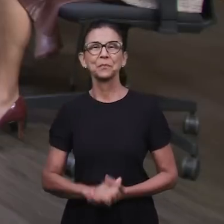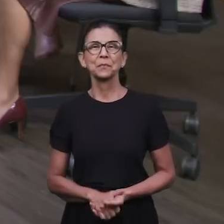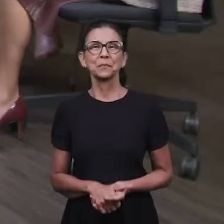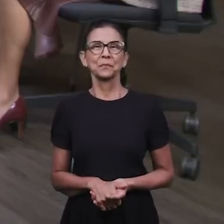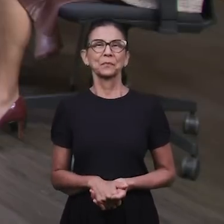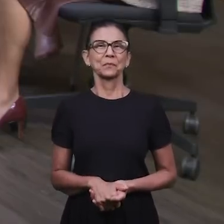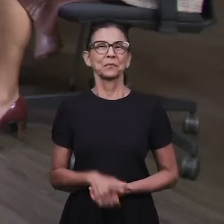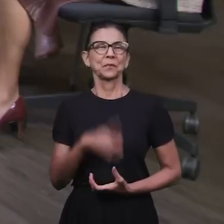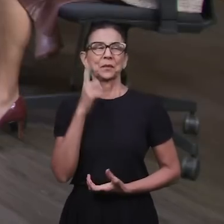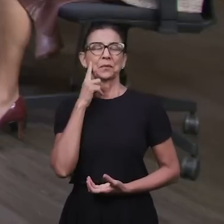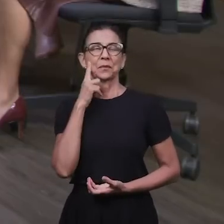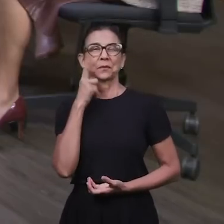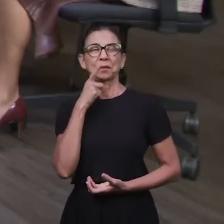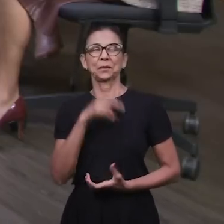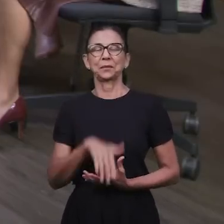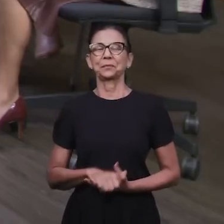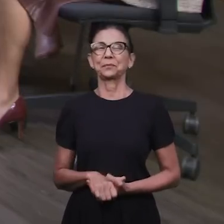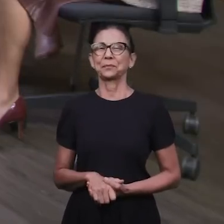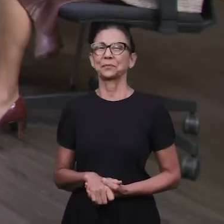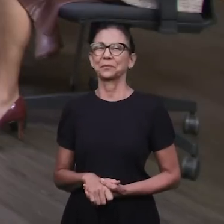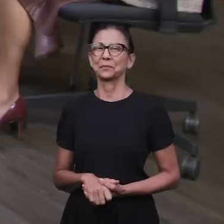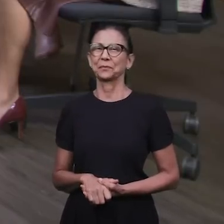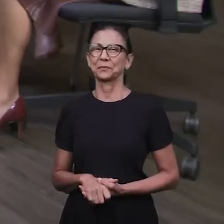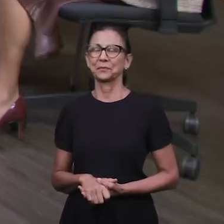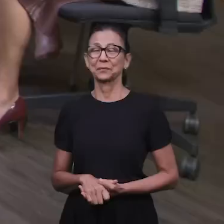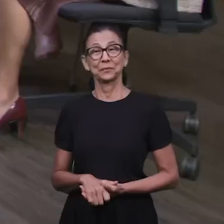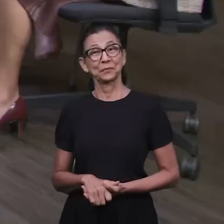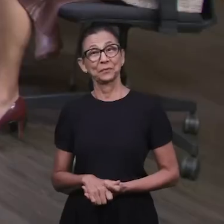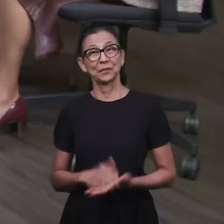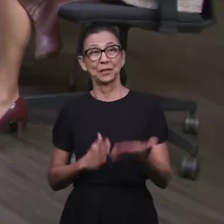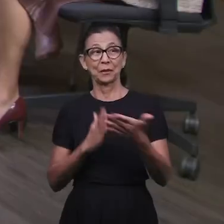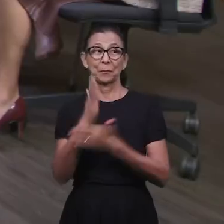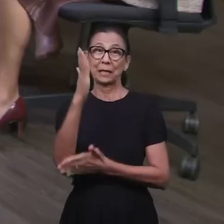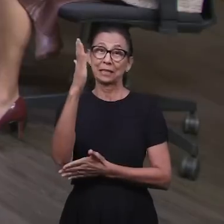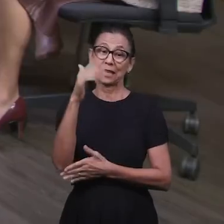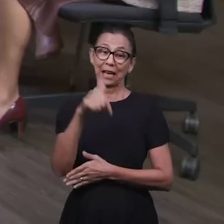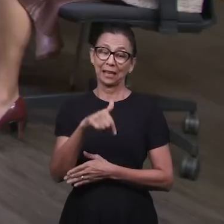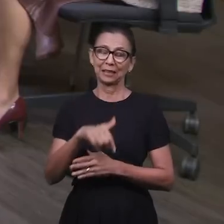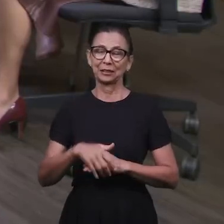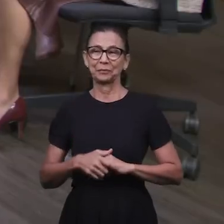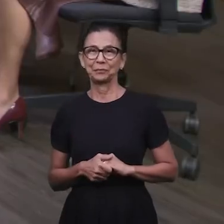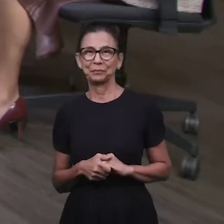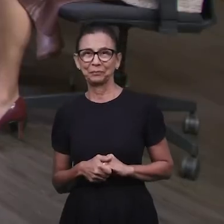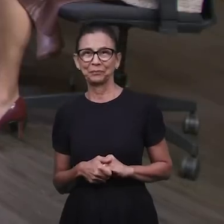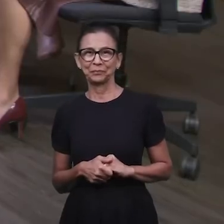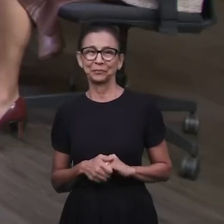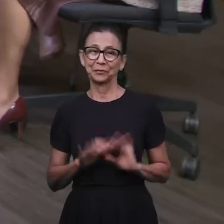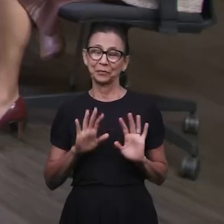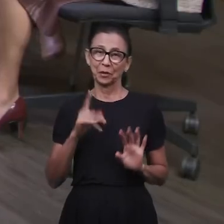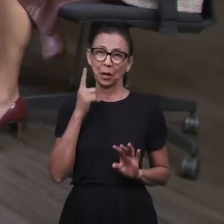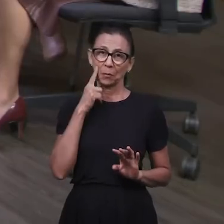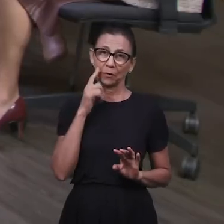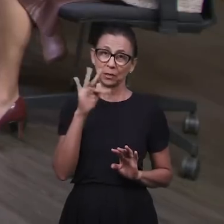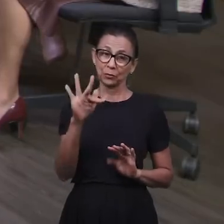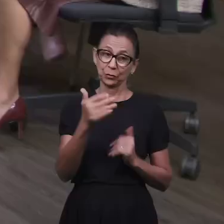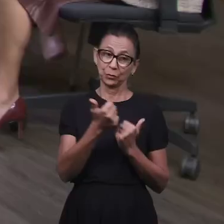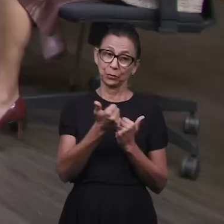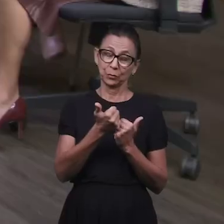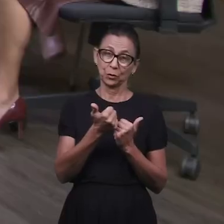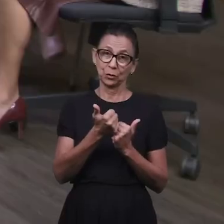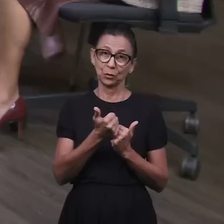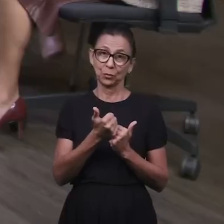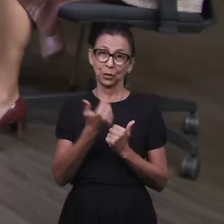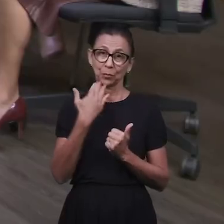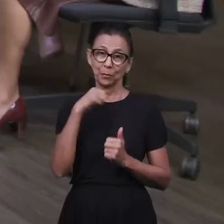né? Vamos ver se ele assume o posto depois, leva a herança, né? O objetivo de trazer você aqui é para